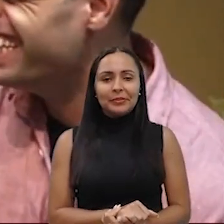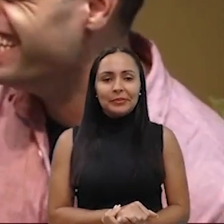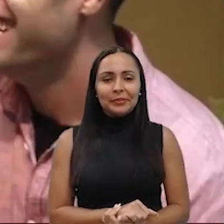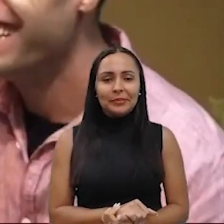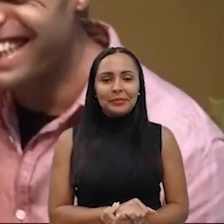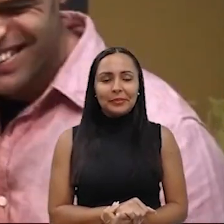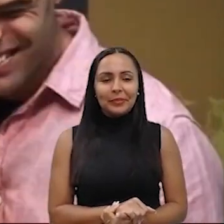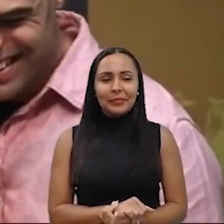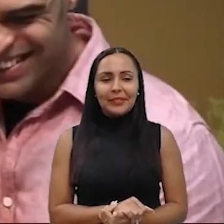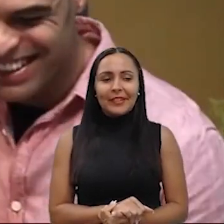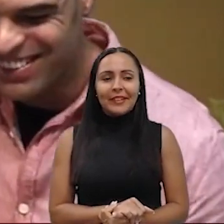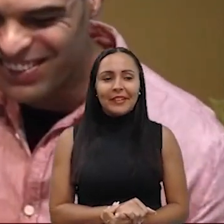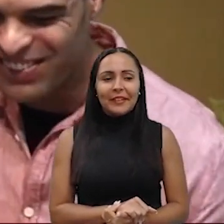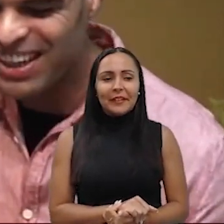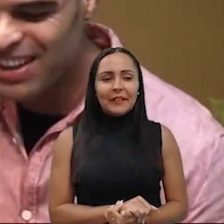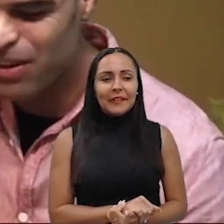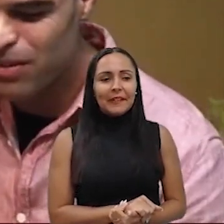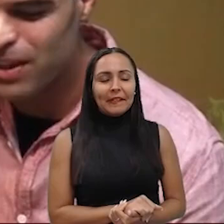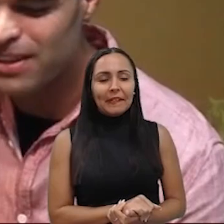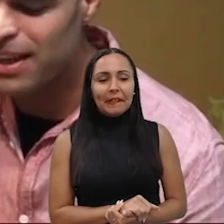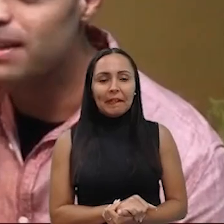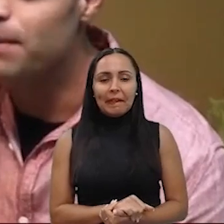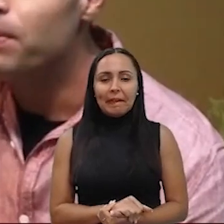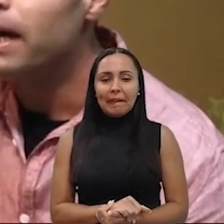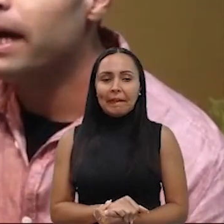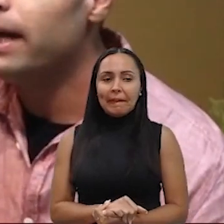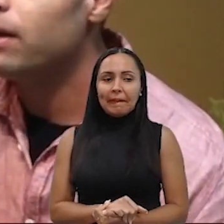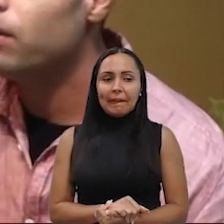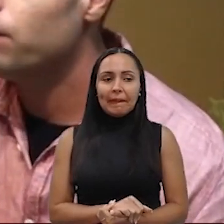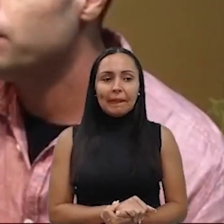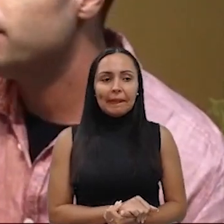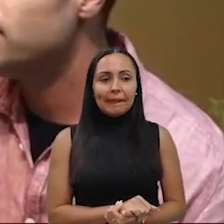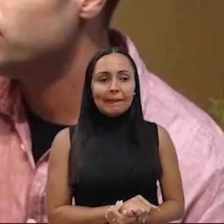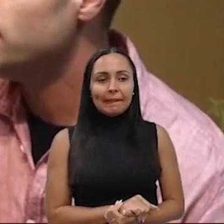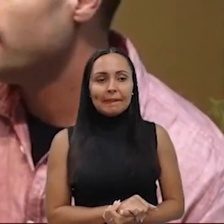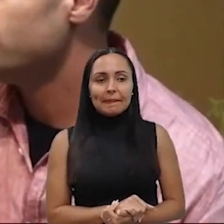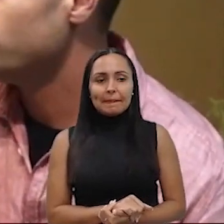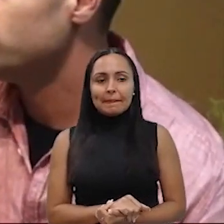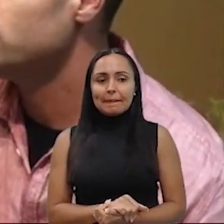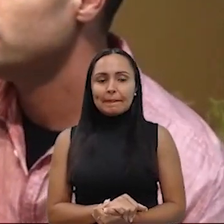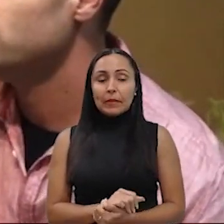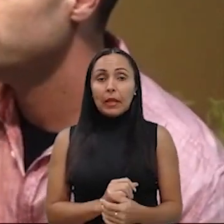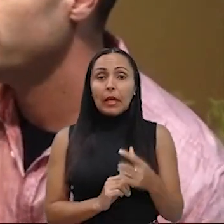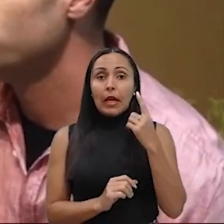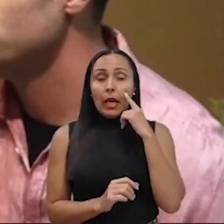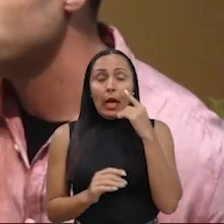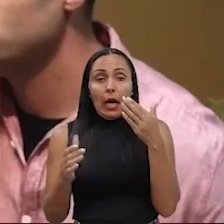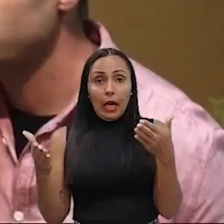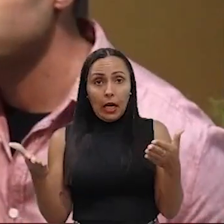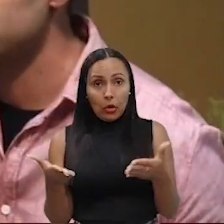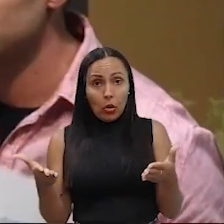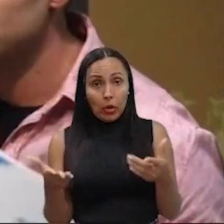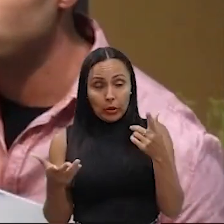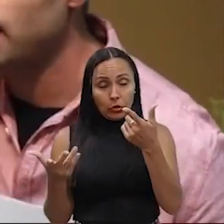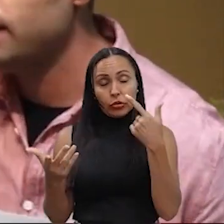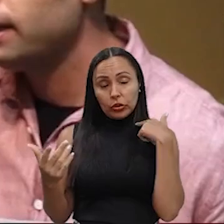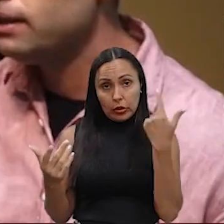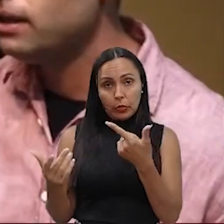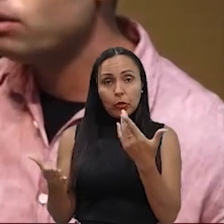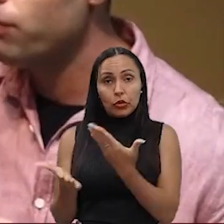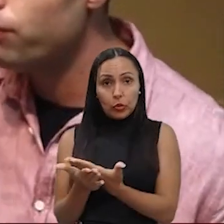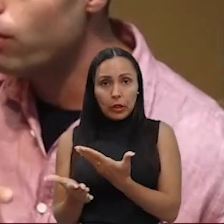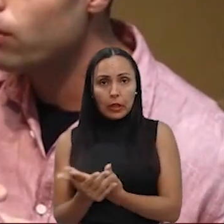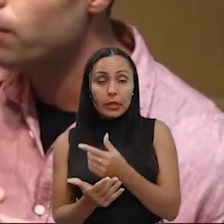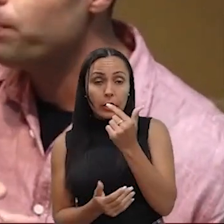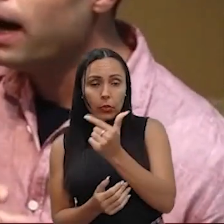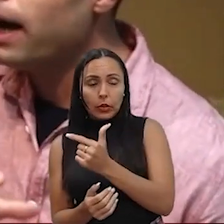em off. Tranquilo, tranquilo. Obrigado, Álvaro. Excelente. Nessa unidade, Álvaro, que a gente está estudando, né, essa segunda unidade, ela